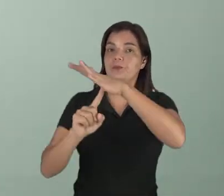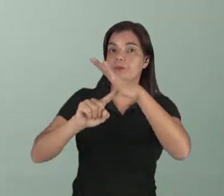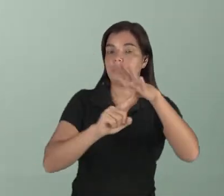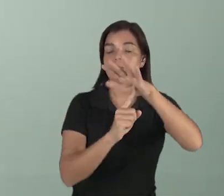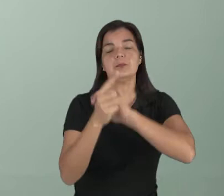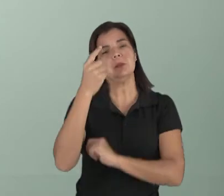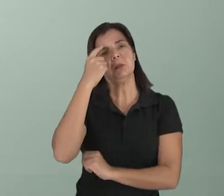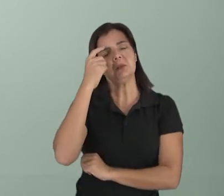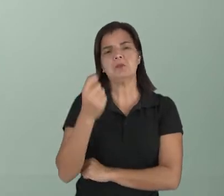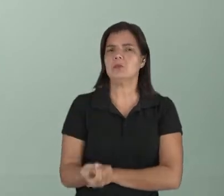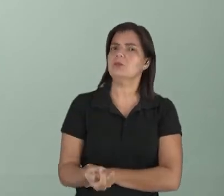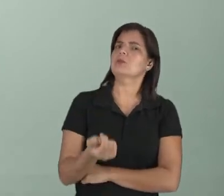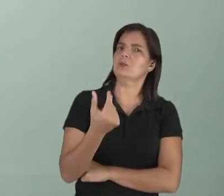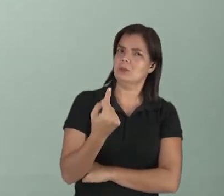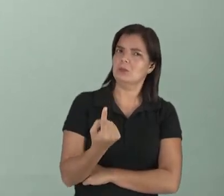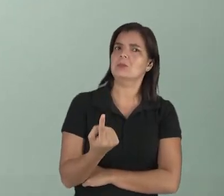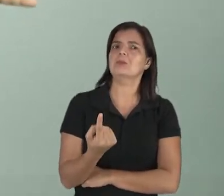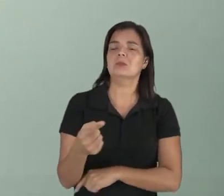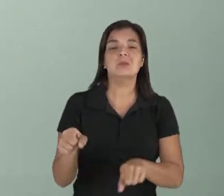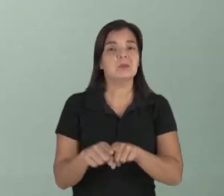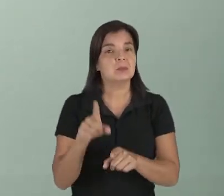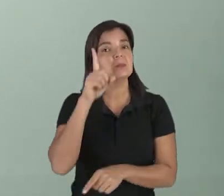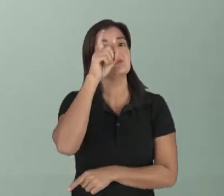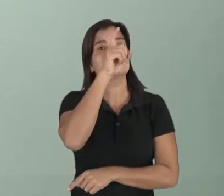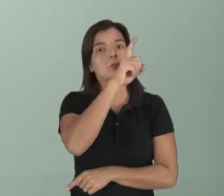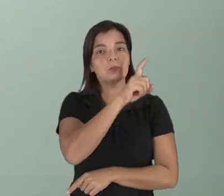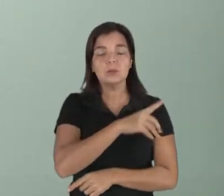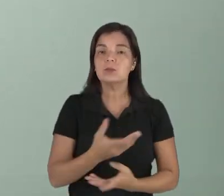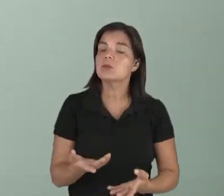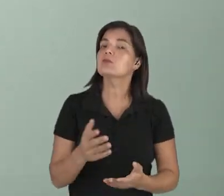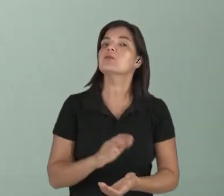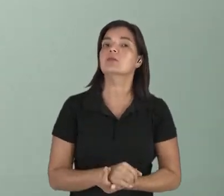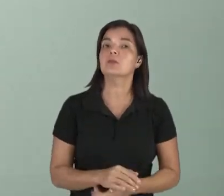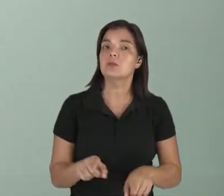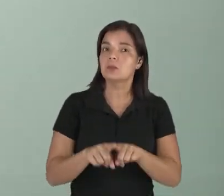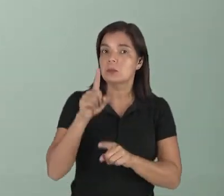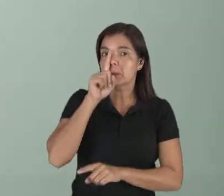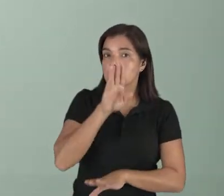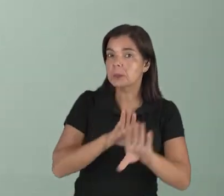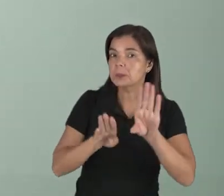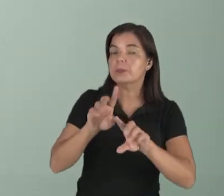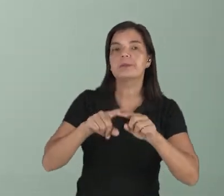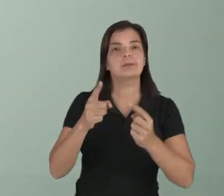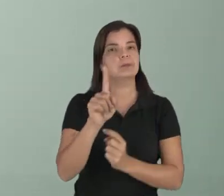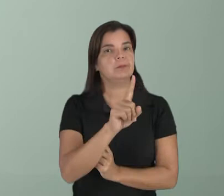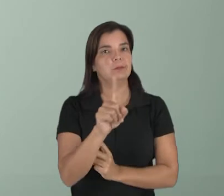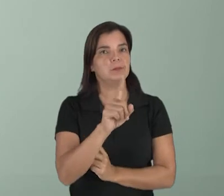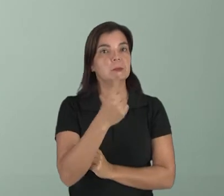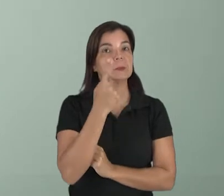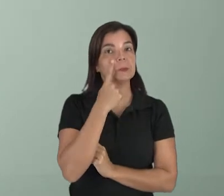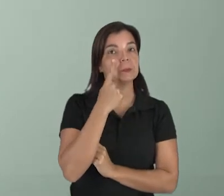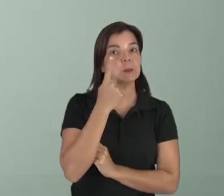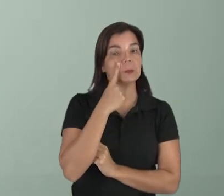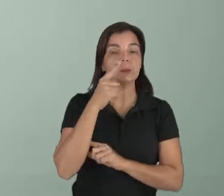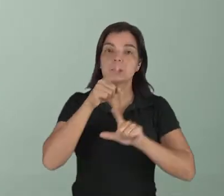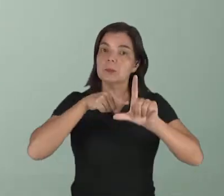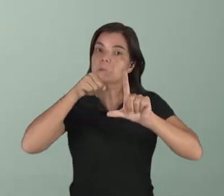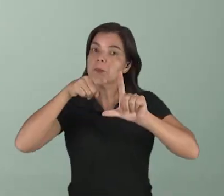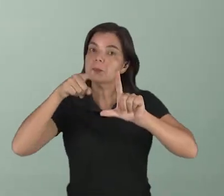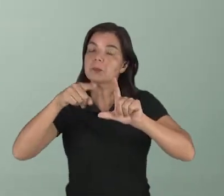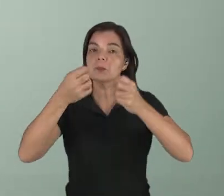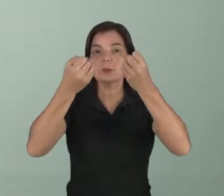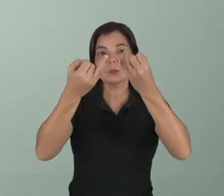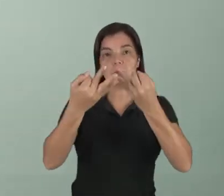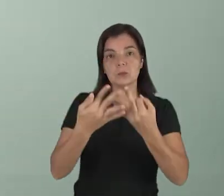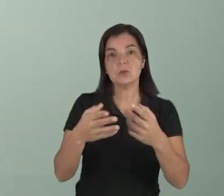assim, nossa, deve ser realmente muito difícil, deve ser muito perigoso, mas não, vocês podem ver a estatística, né, que a gente acabou de